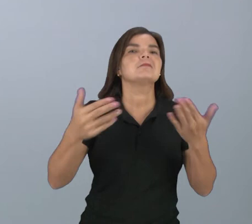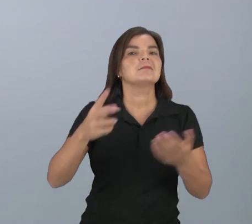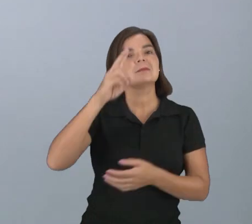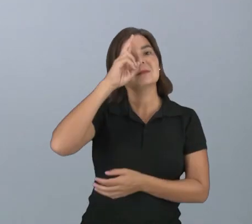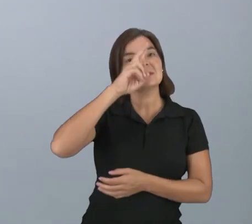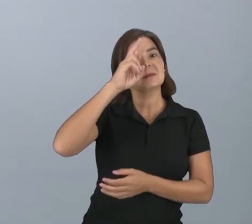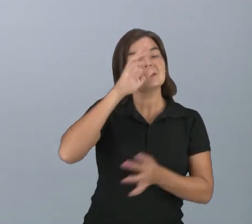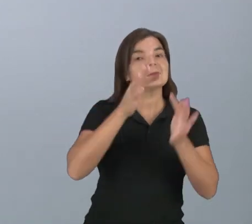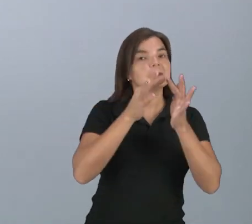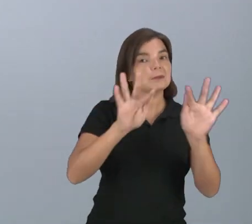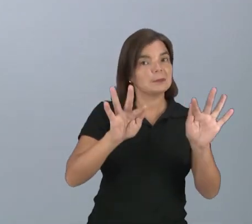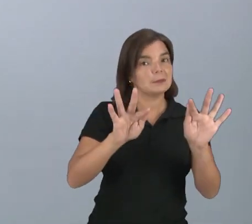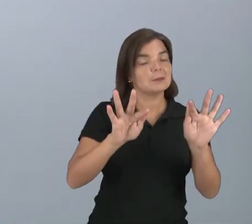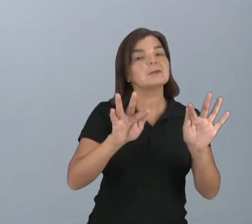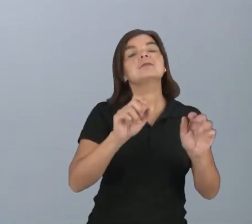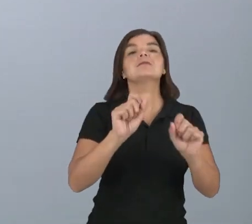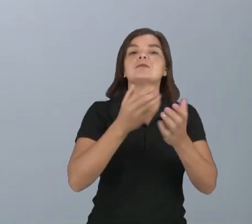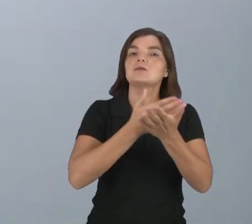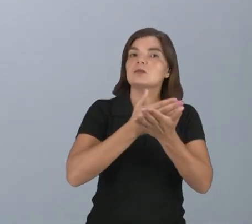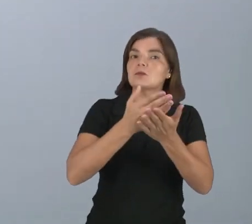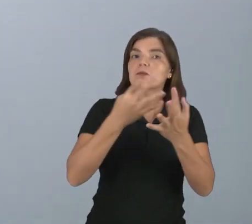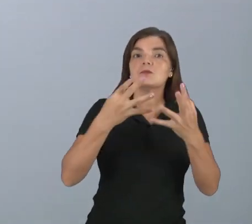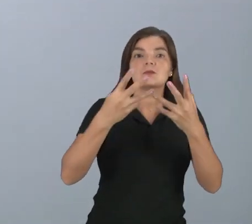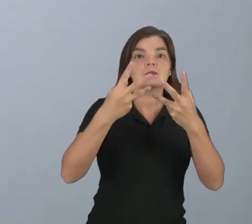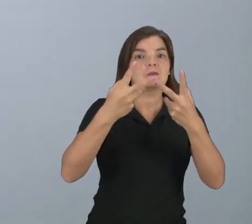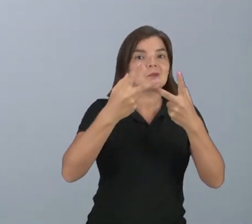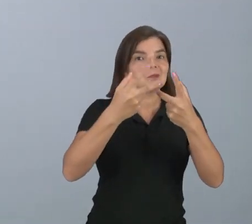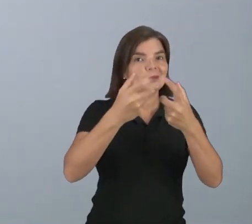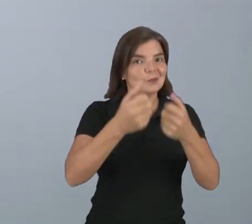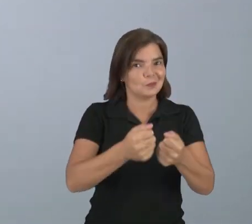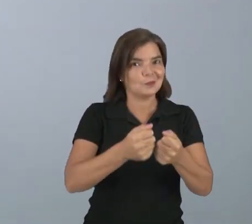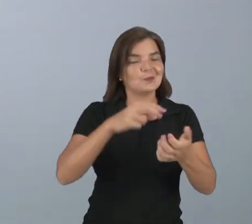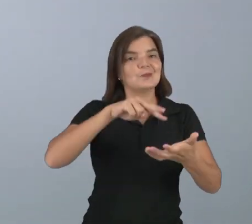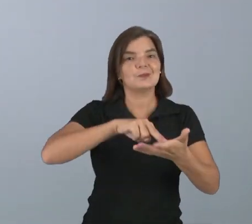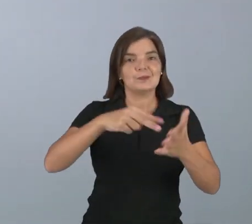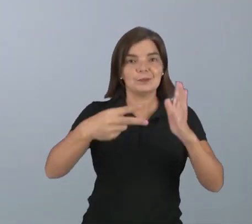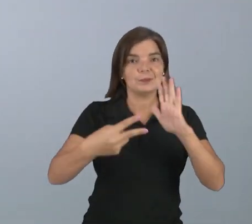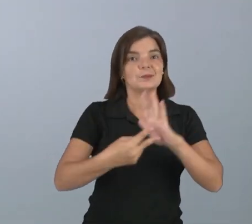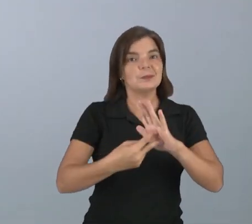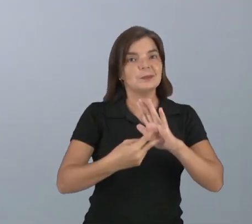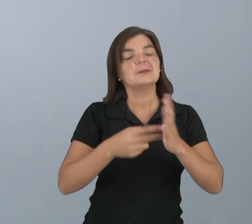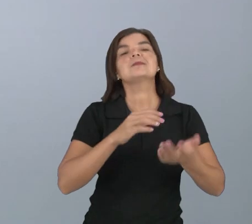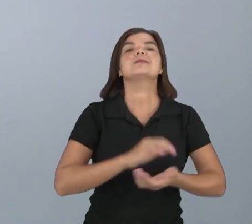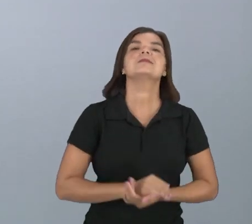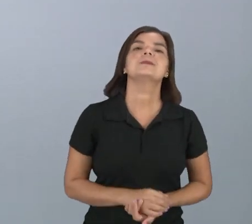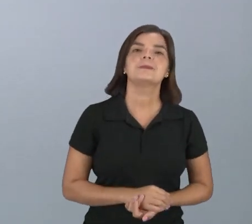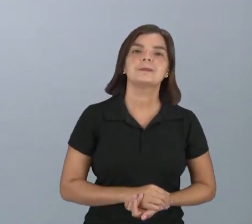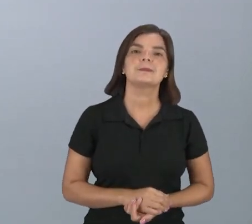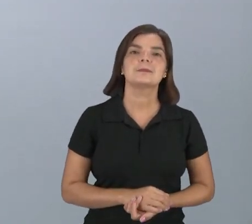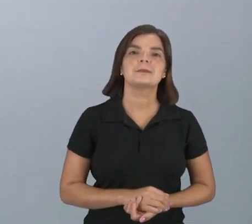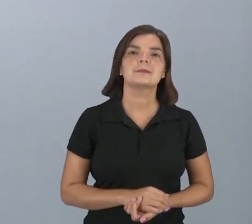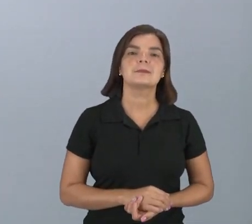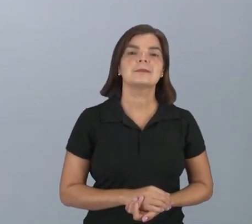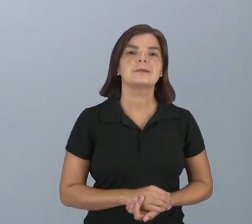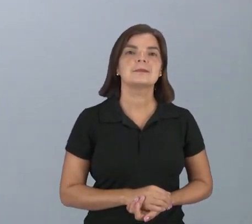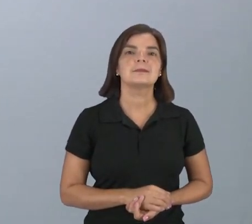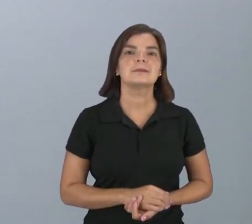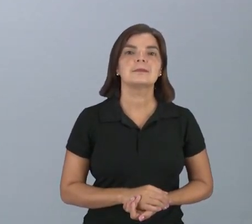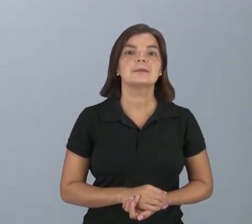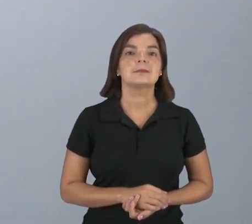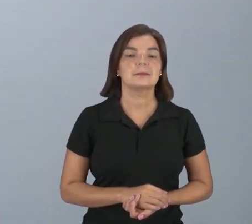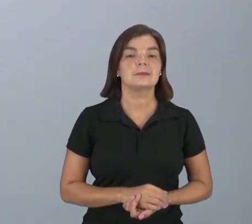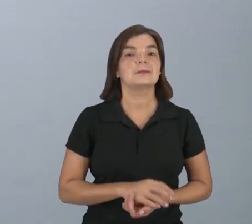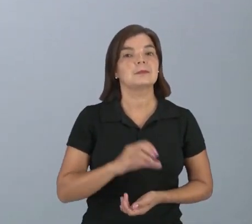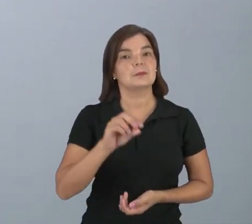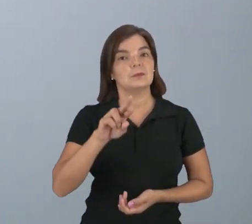a frase é o enunciado, todo o enunciado que tem sentido completo. A